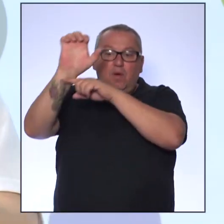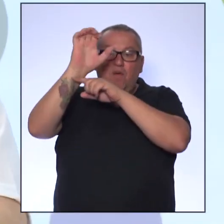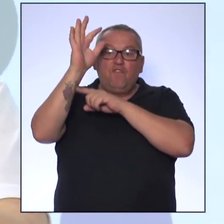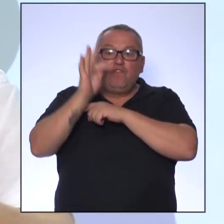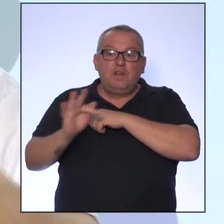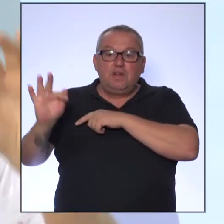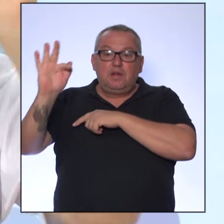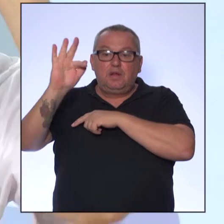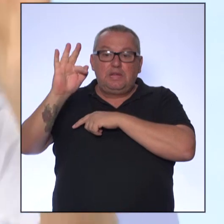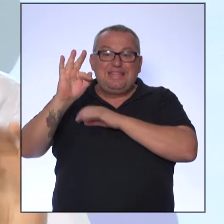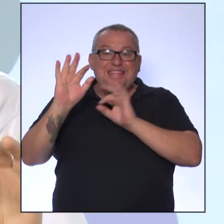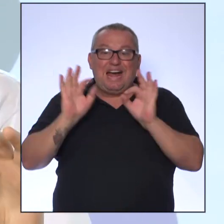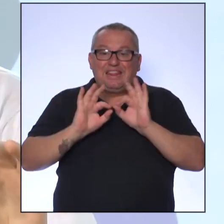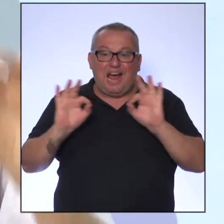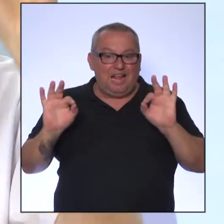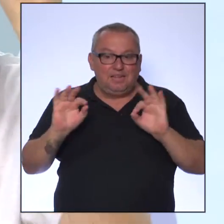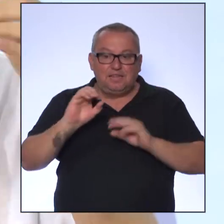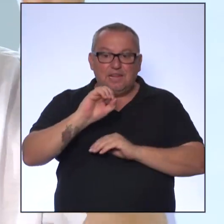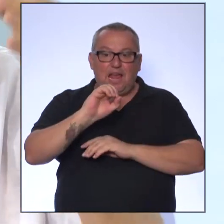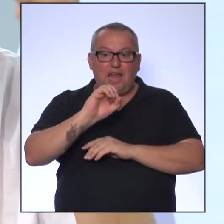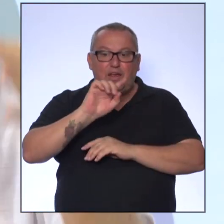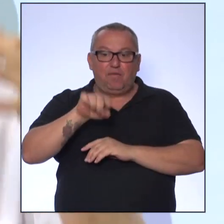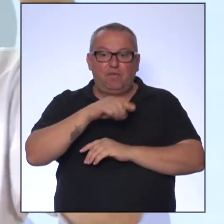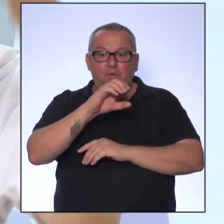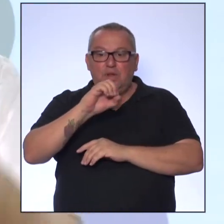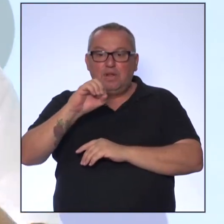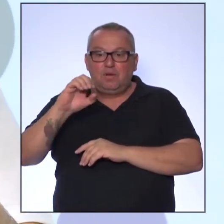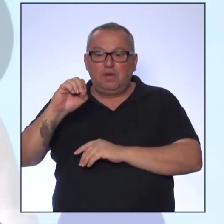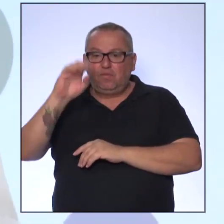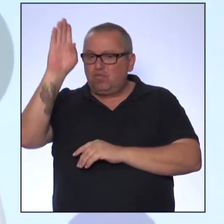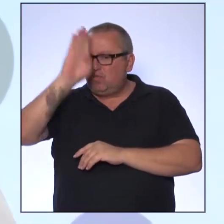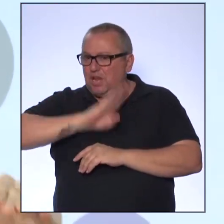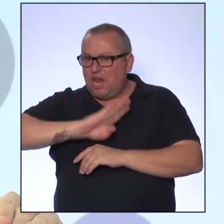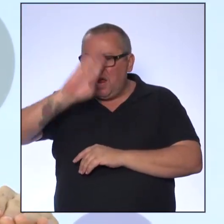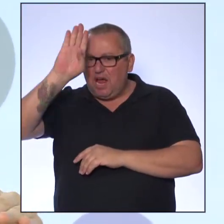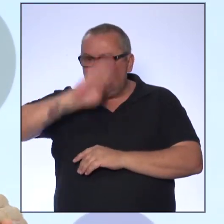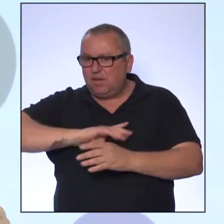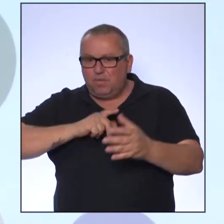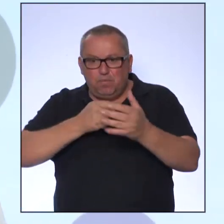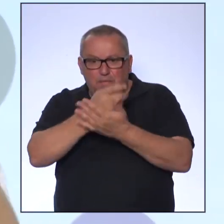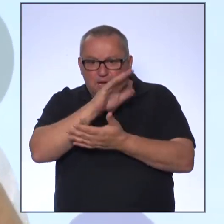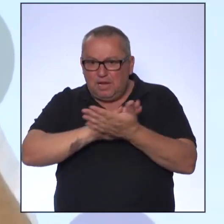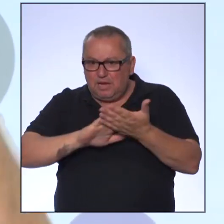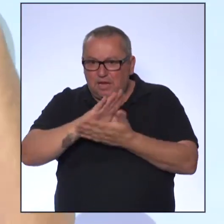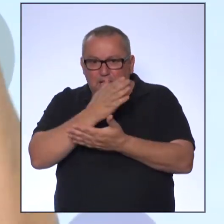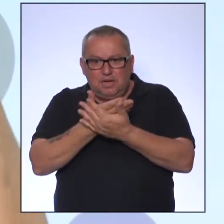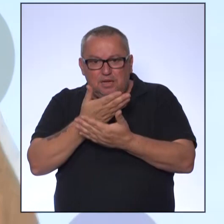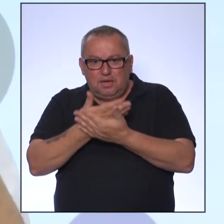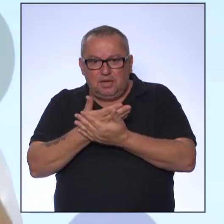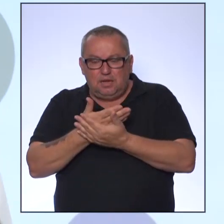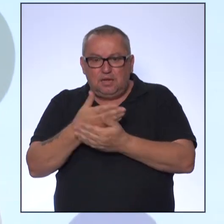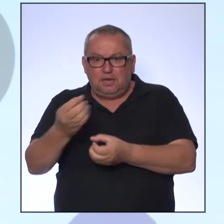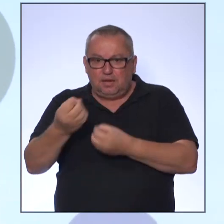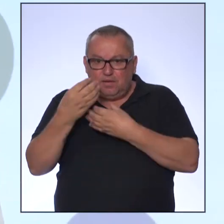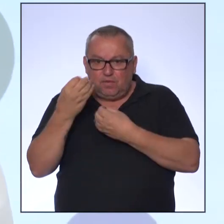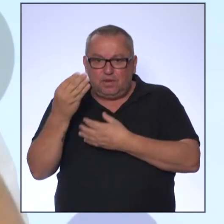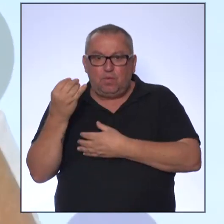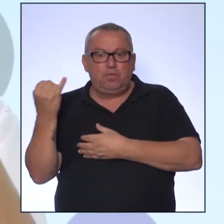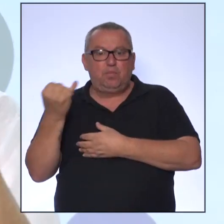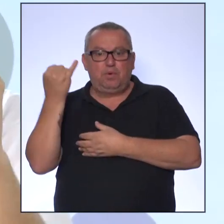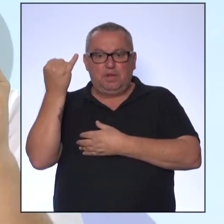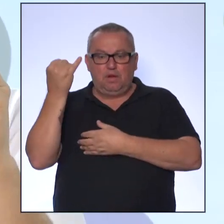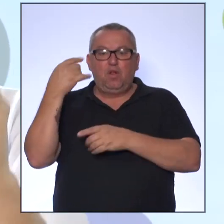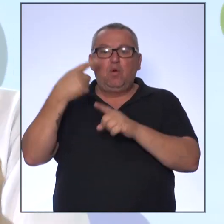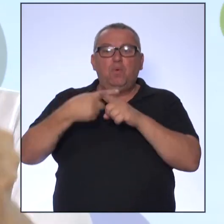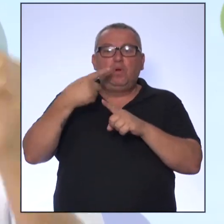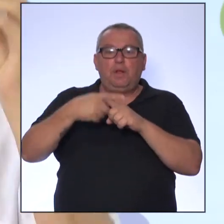federais, não custam nada. É completamente gratuito. Você não paga nada para estudar. E essa informação é muito importante.